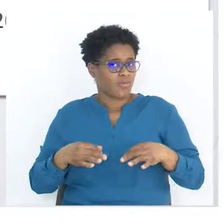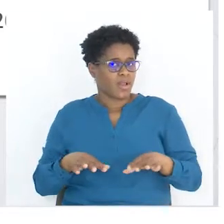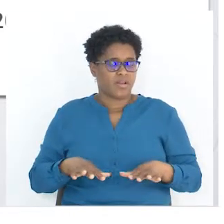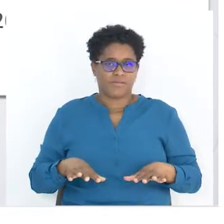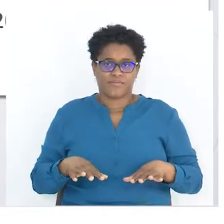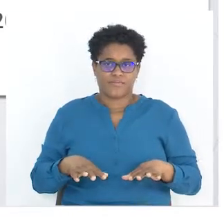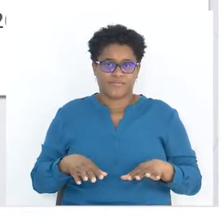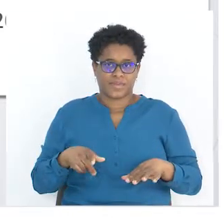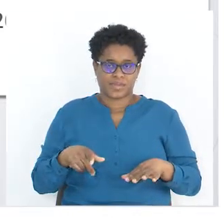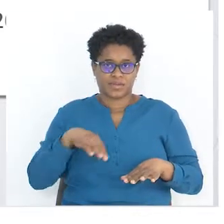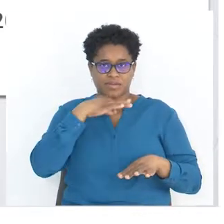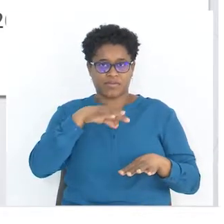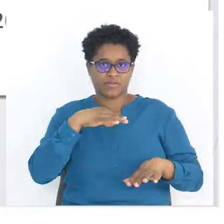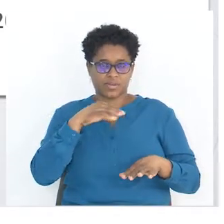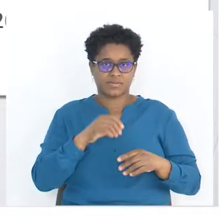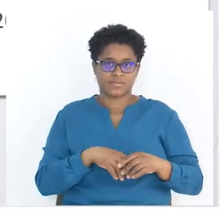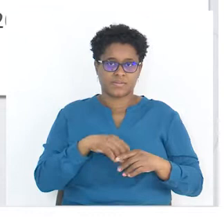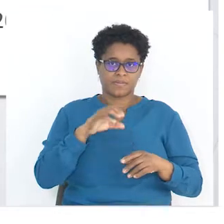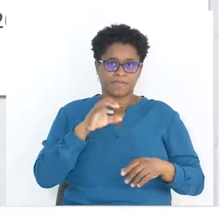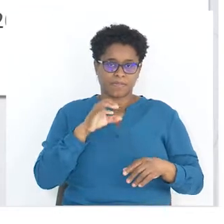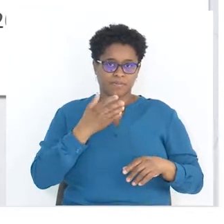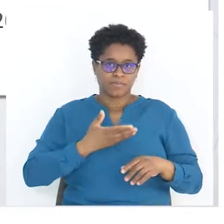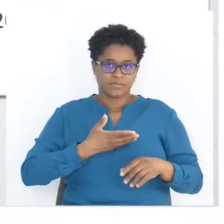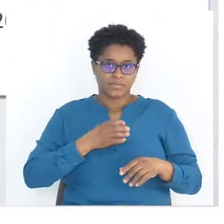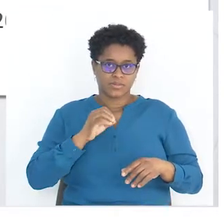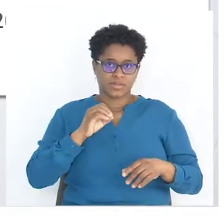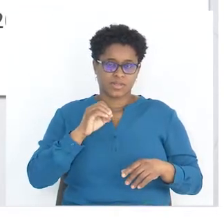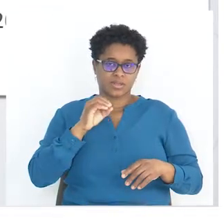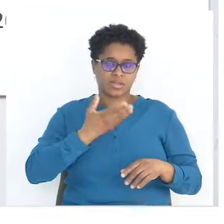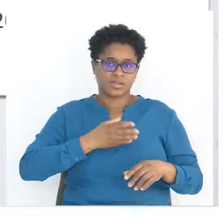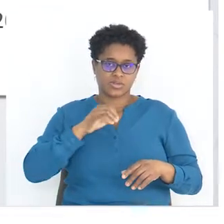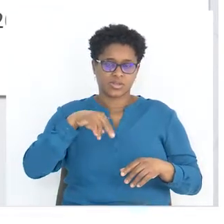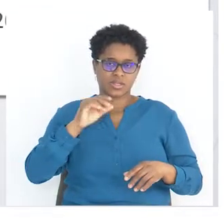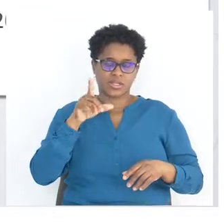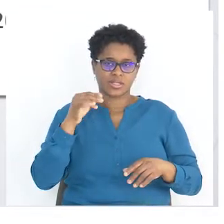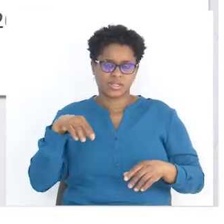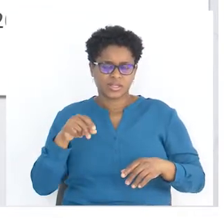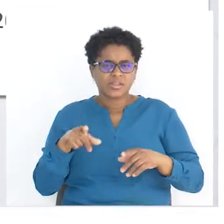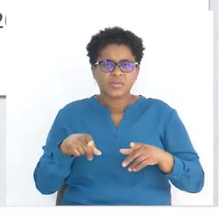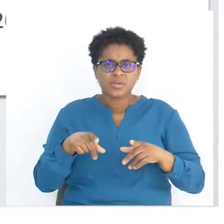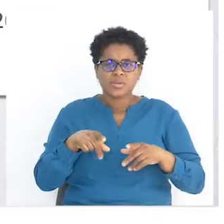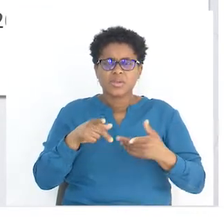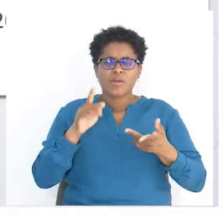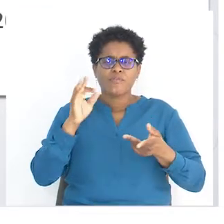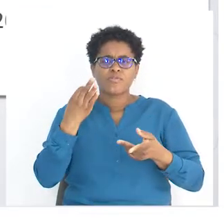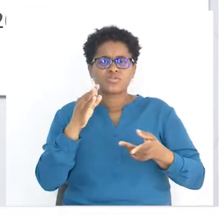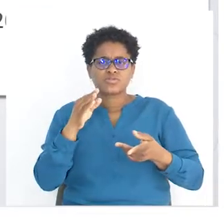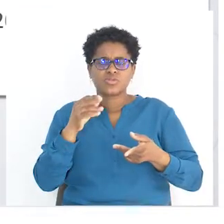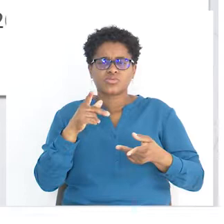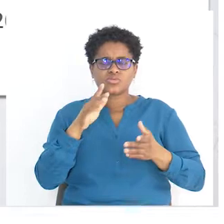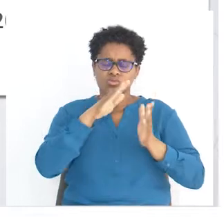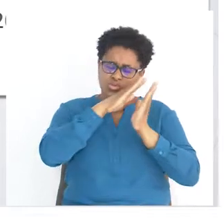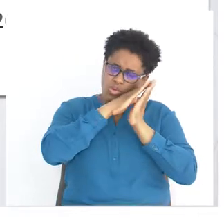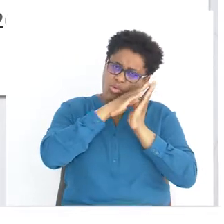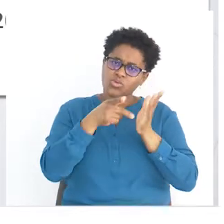química. Da família da dopamina, a noradrenalina é determinante na definição dos padrões do